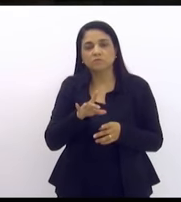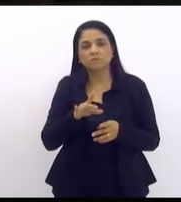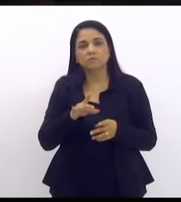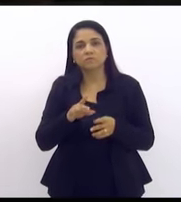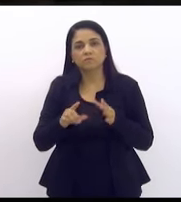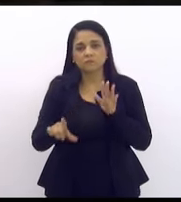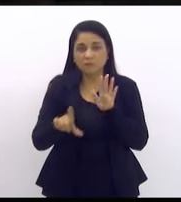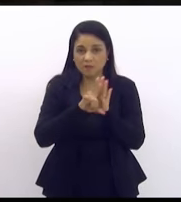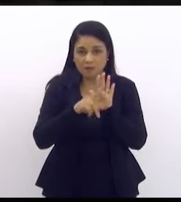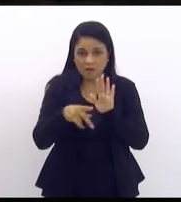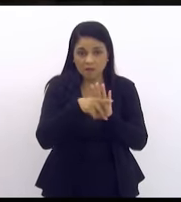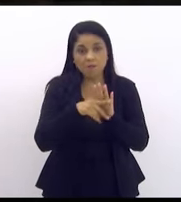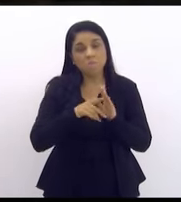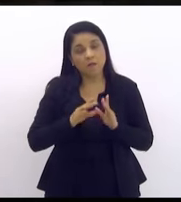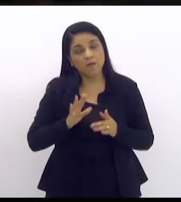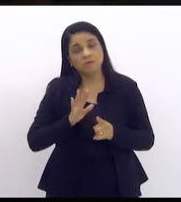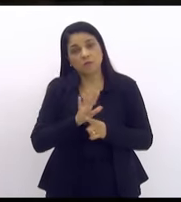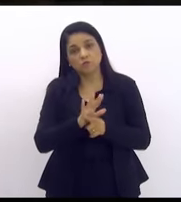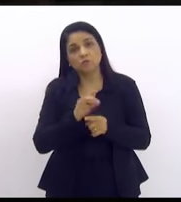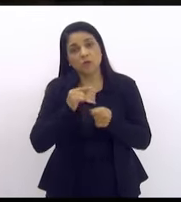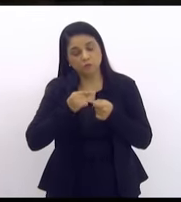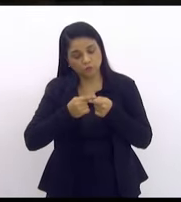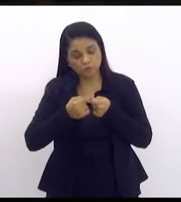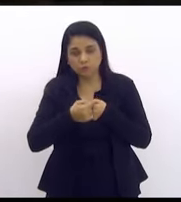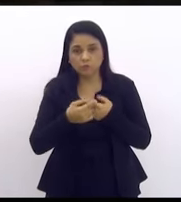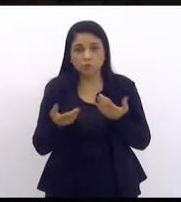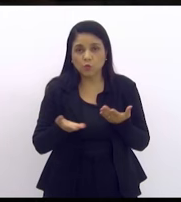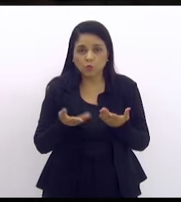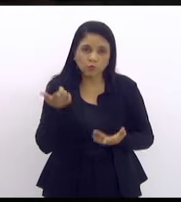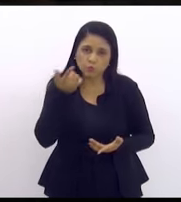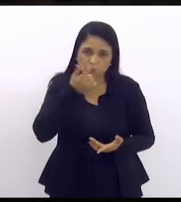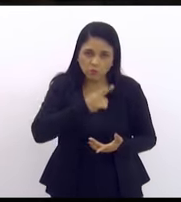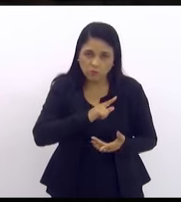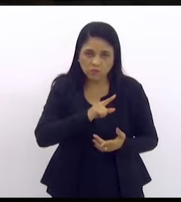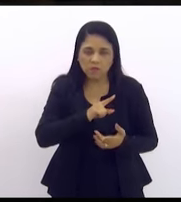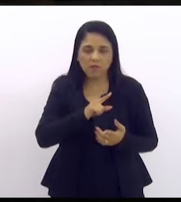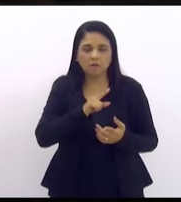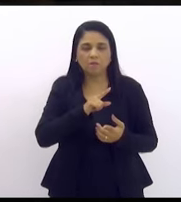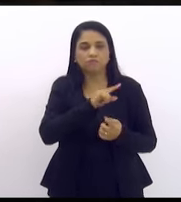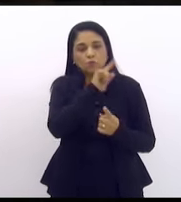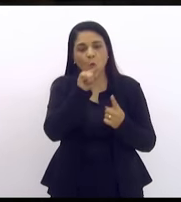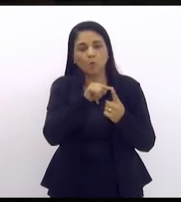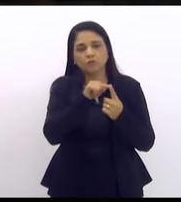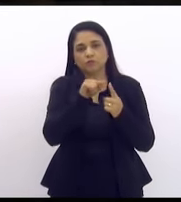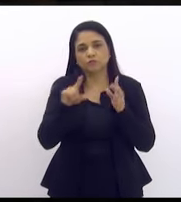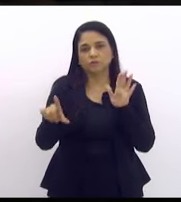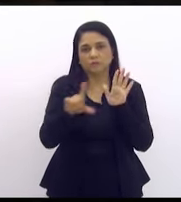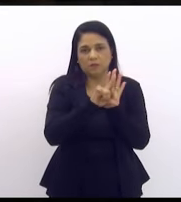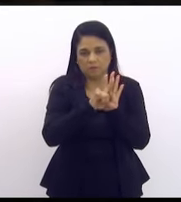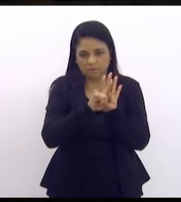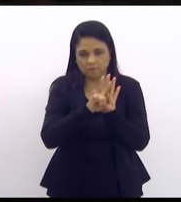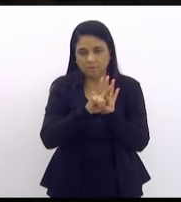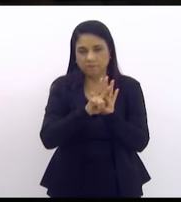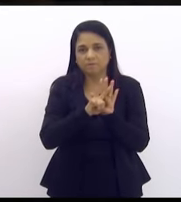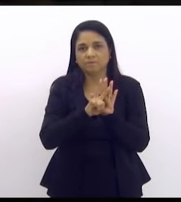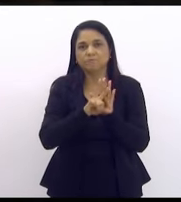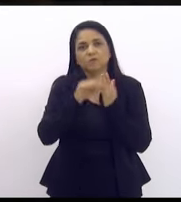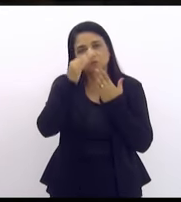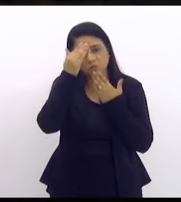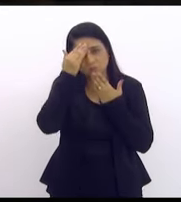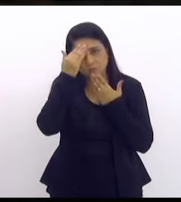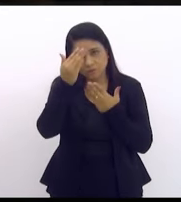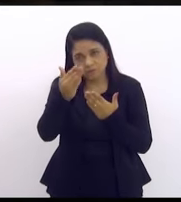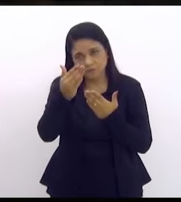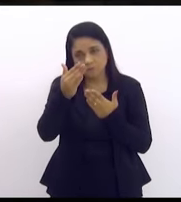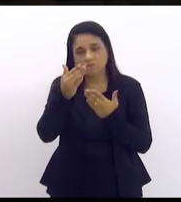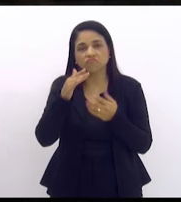os municípios que hoje não conseguem atingir esses indicadores que essa lei está propondo. Tá? Então, assim, meu muito obrigado,